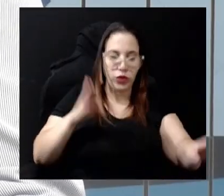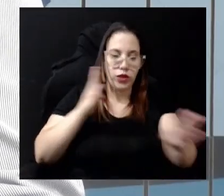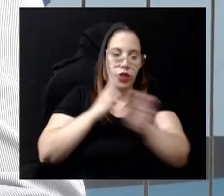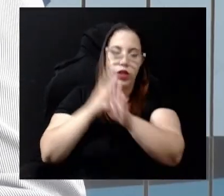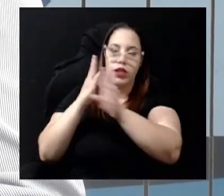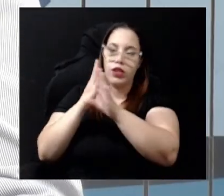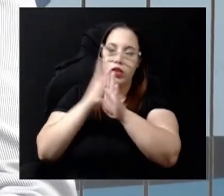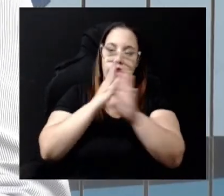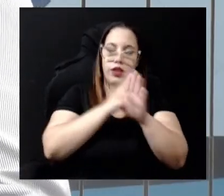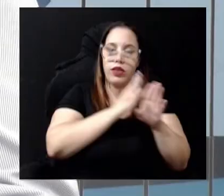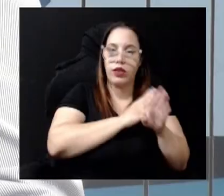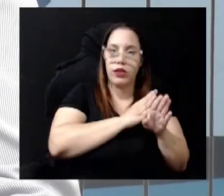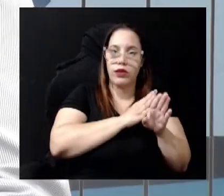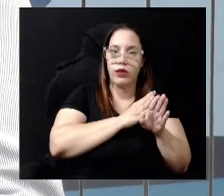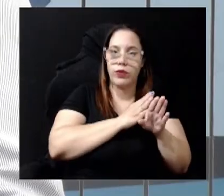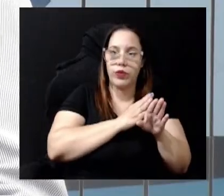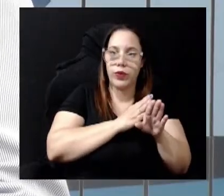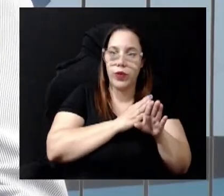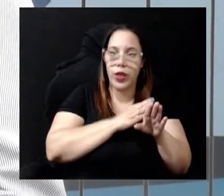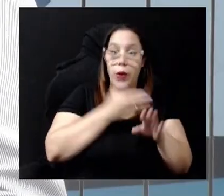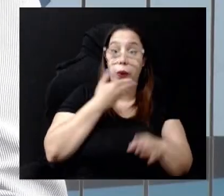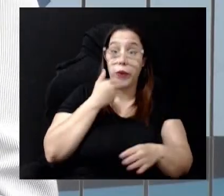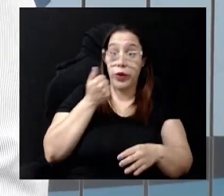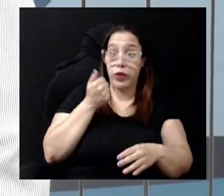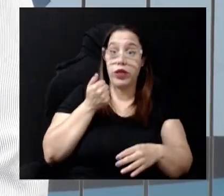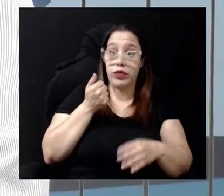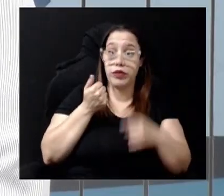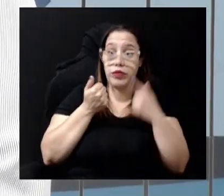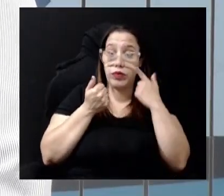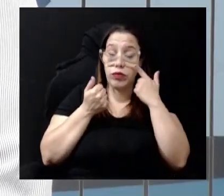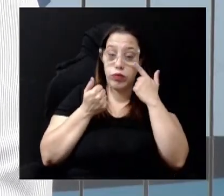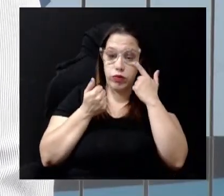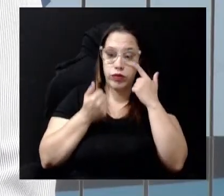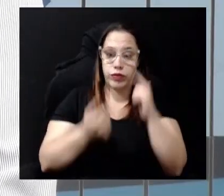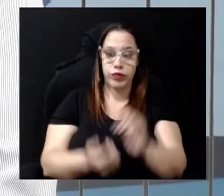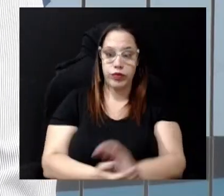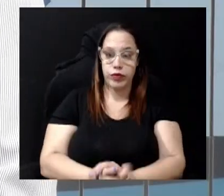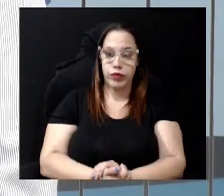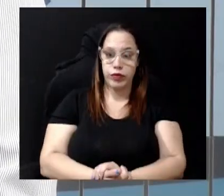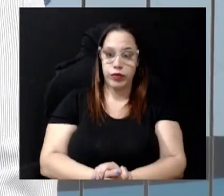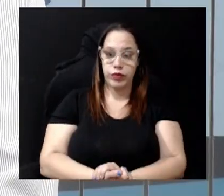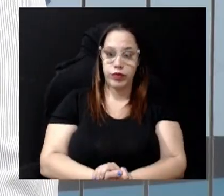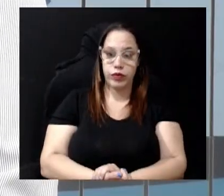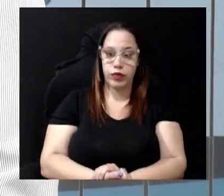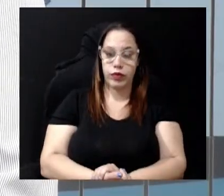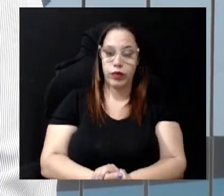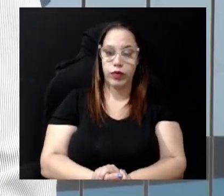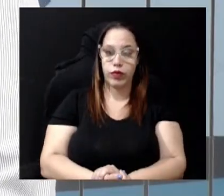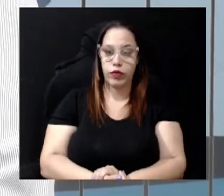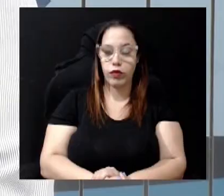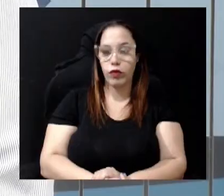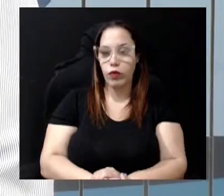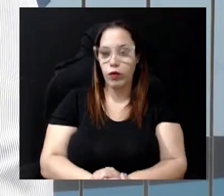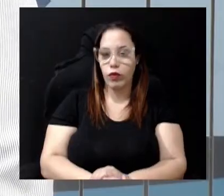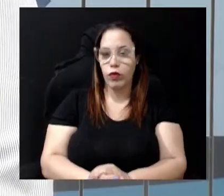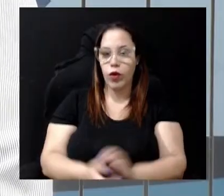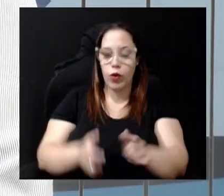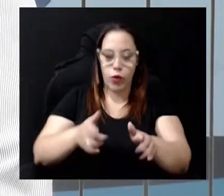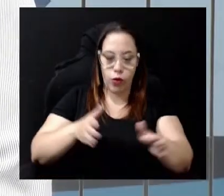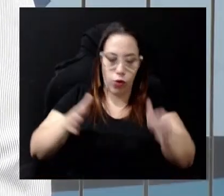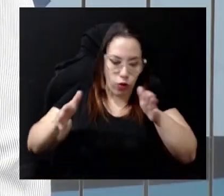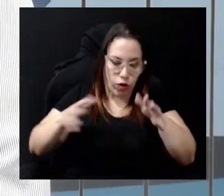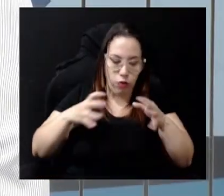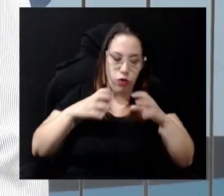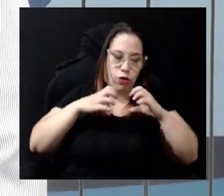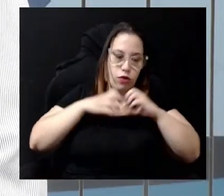tudo isso, ou melhorar, criar facilidades que possam nos permitir ter algum espaço de conforto, me